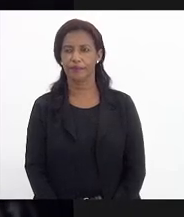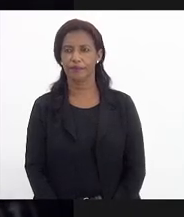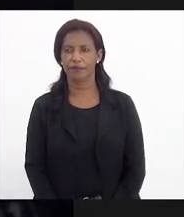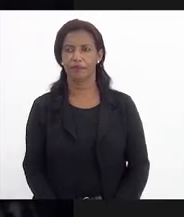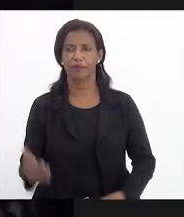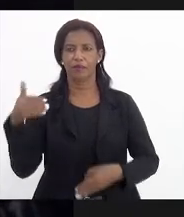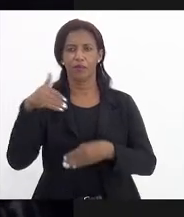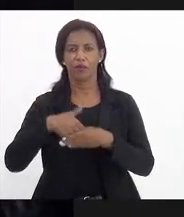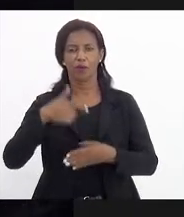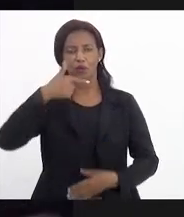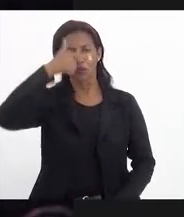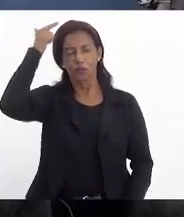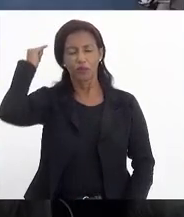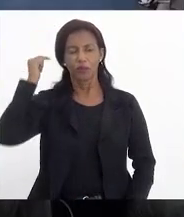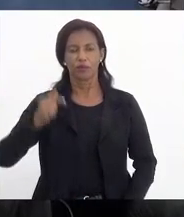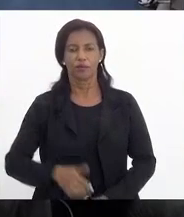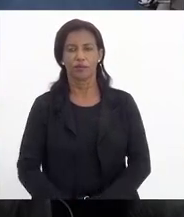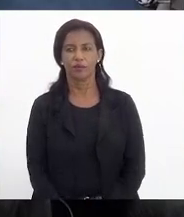Voto com o deputado Luiz Paulo.